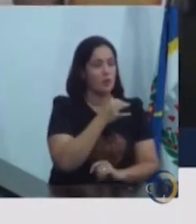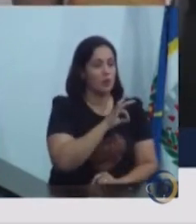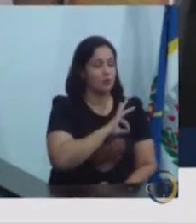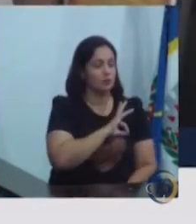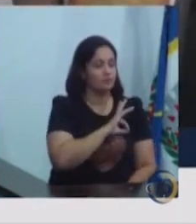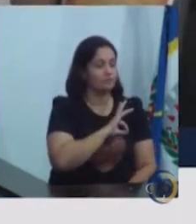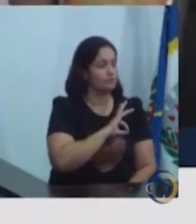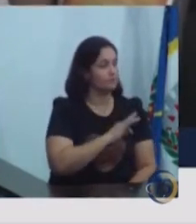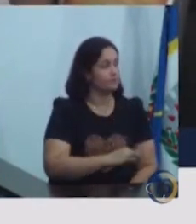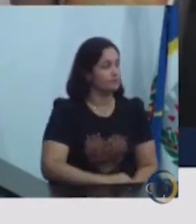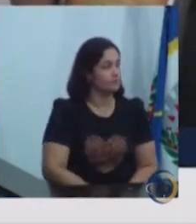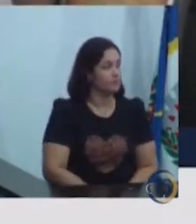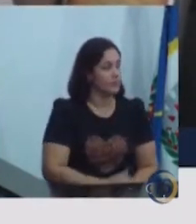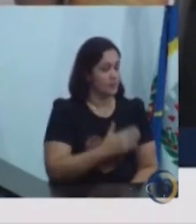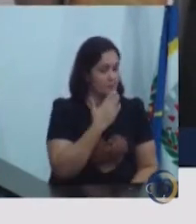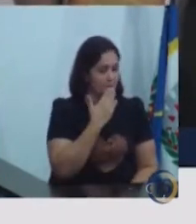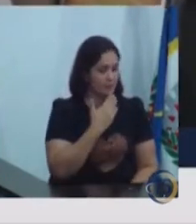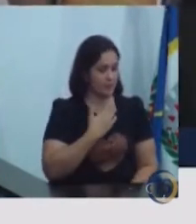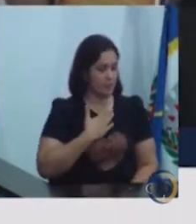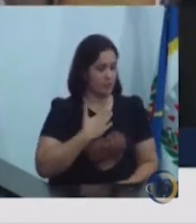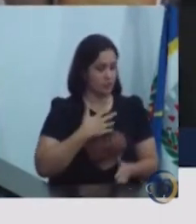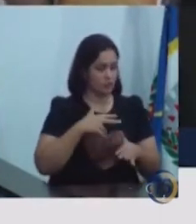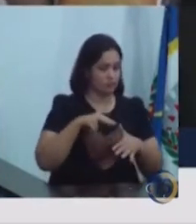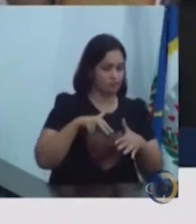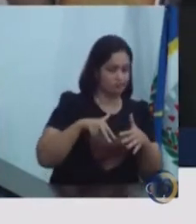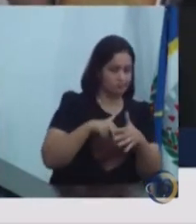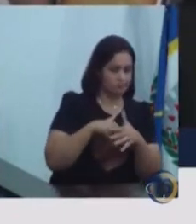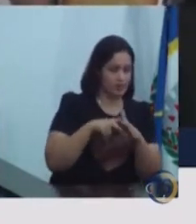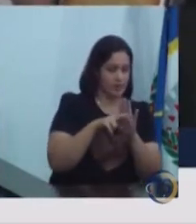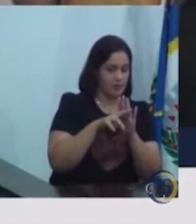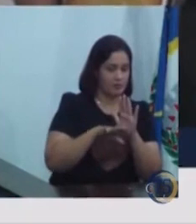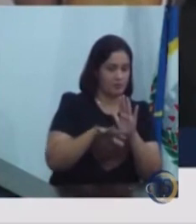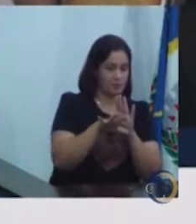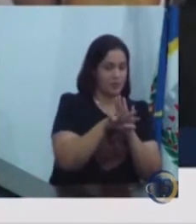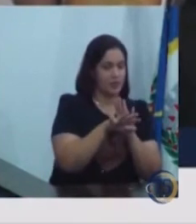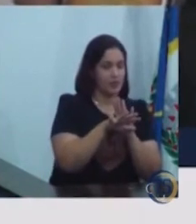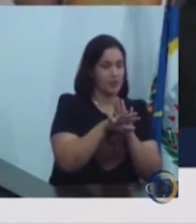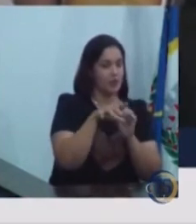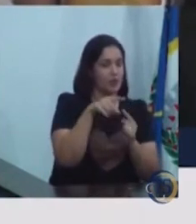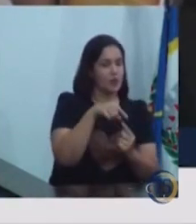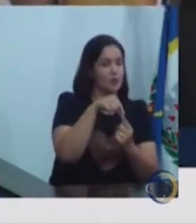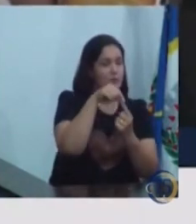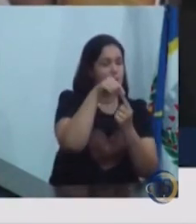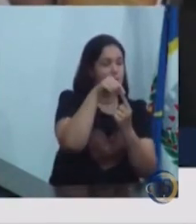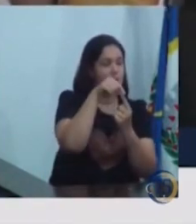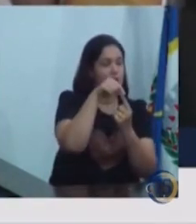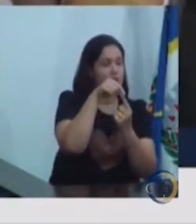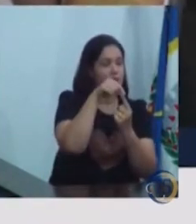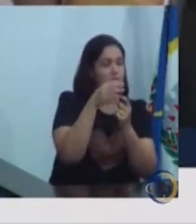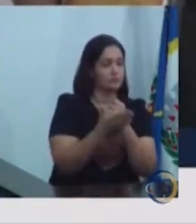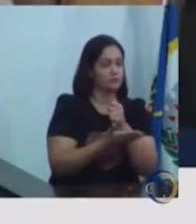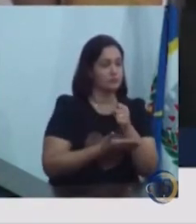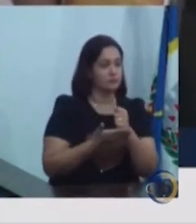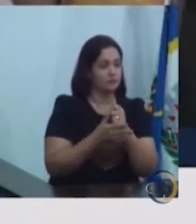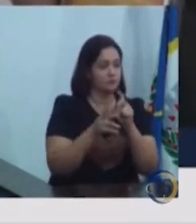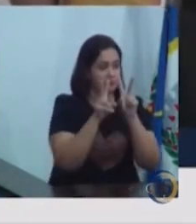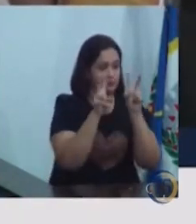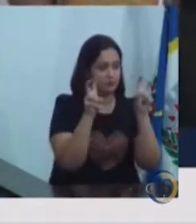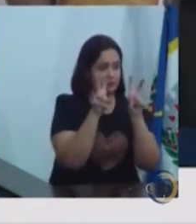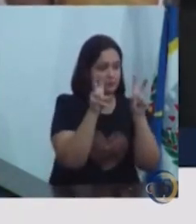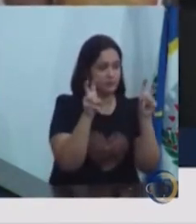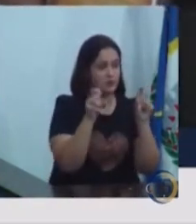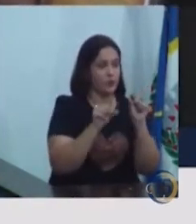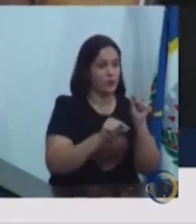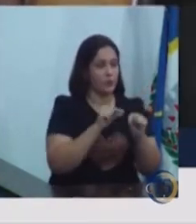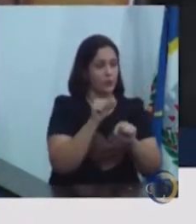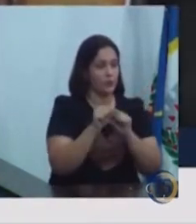ele me pediu para trazer a mensagem de que um dos pilares, né, do comando dele, ele assumiu agora há pouco tempo,